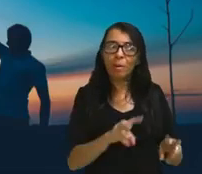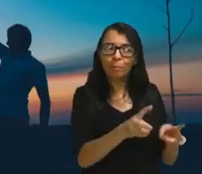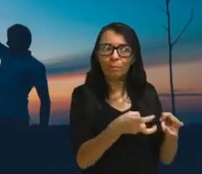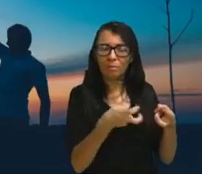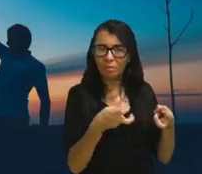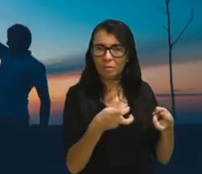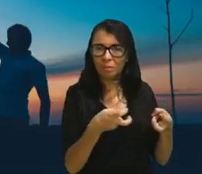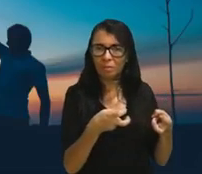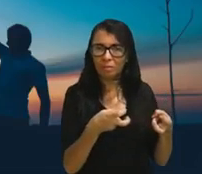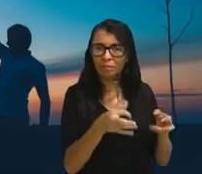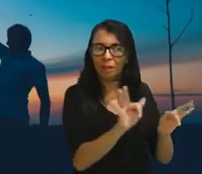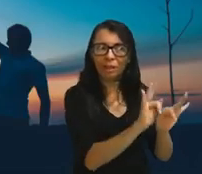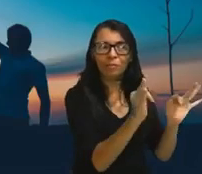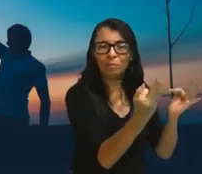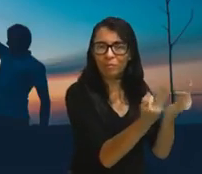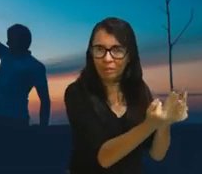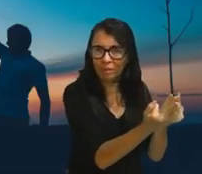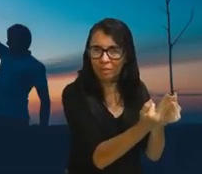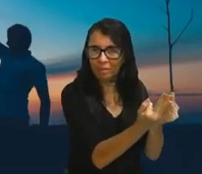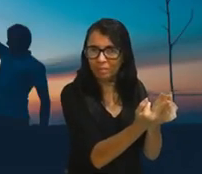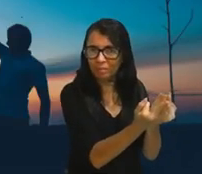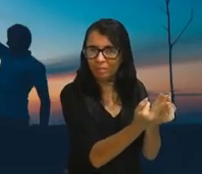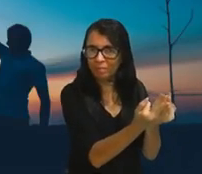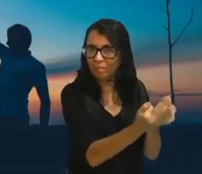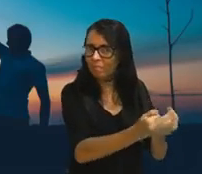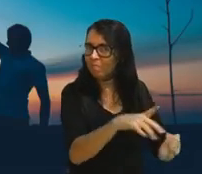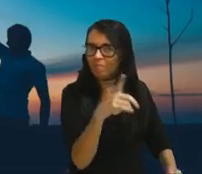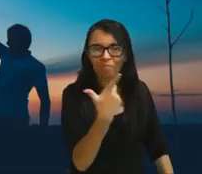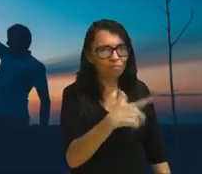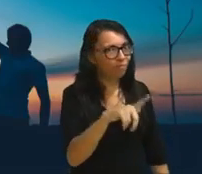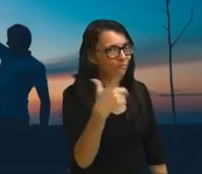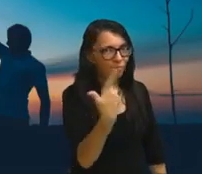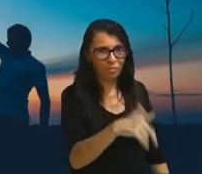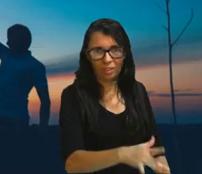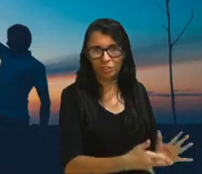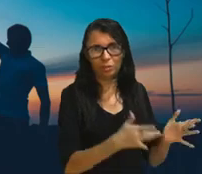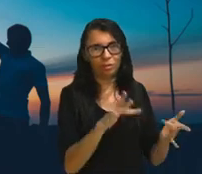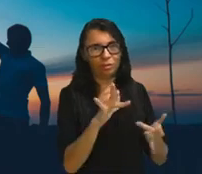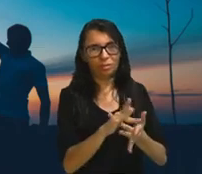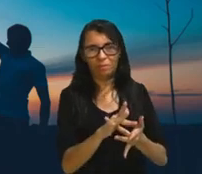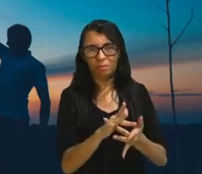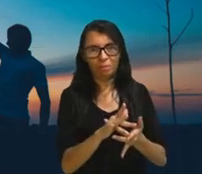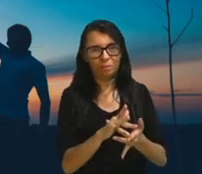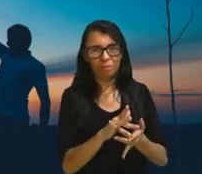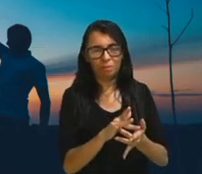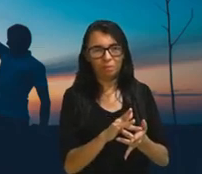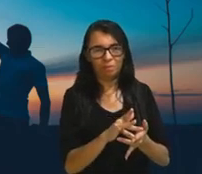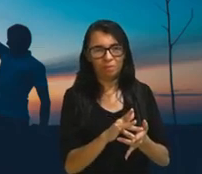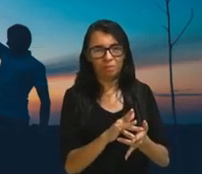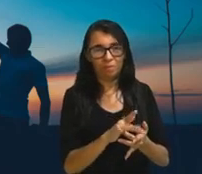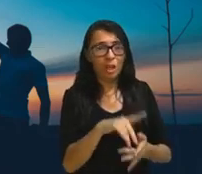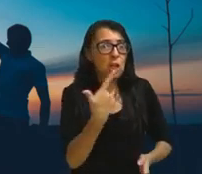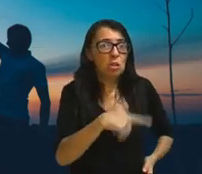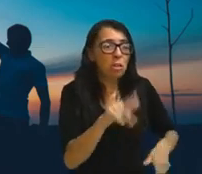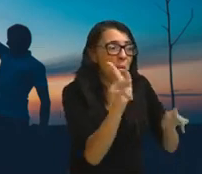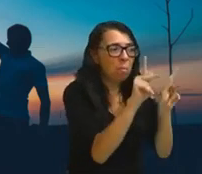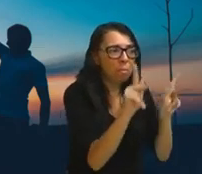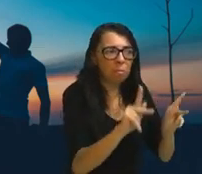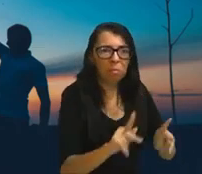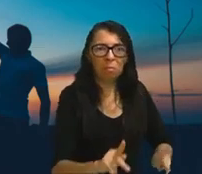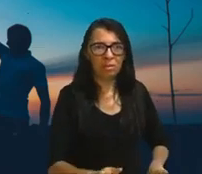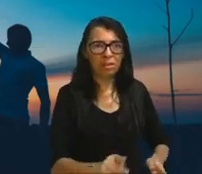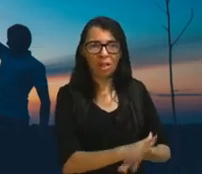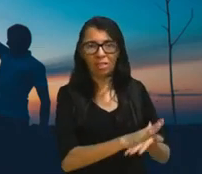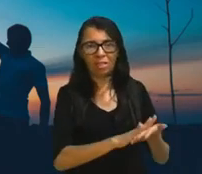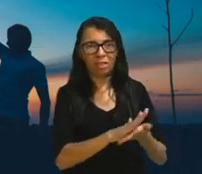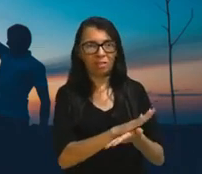rocha principal, que é Deus, que é Jesus Cristo dentro da sua casa. Não adianta você ouvir essa palavra,